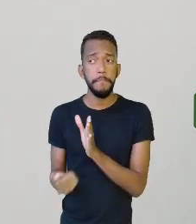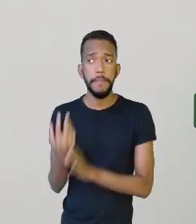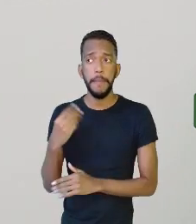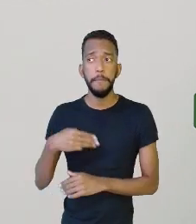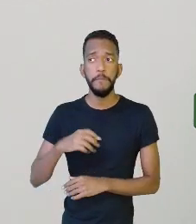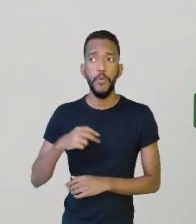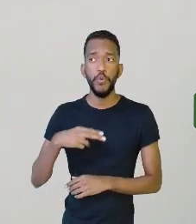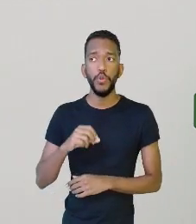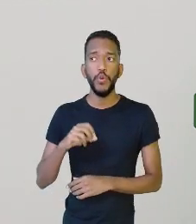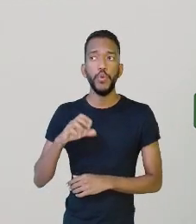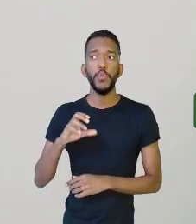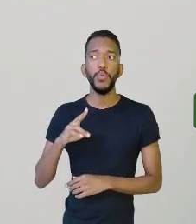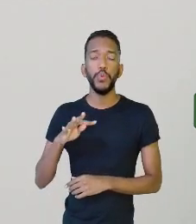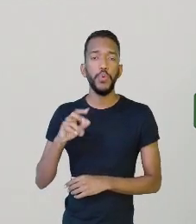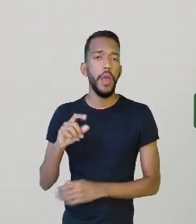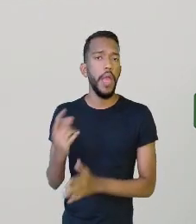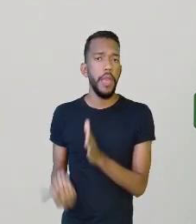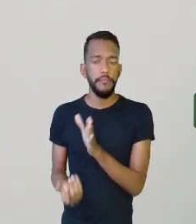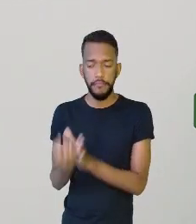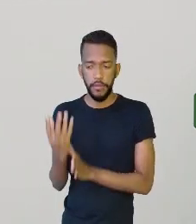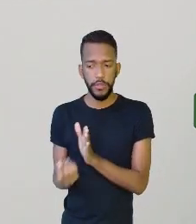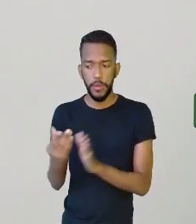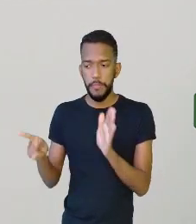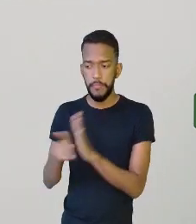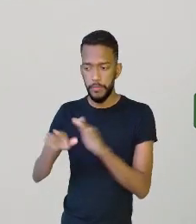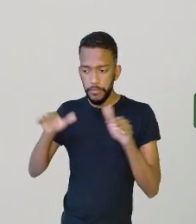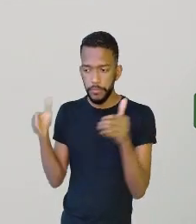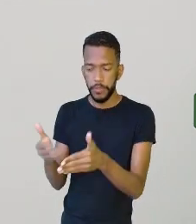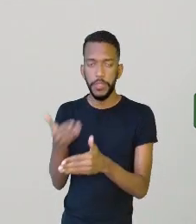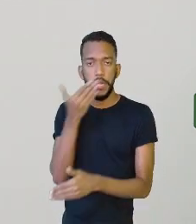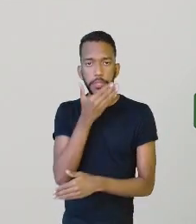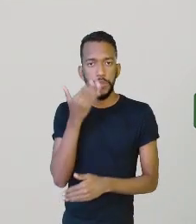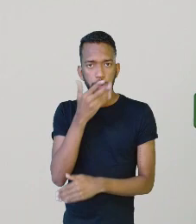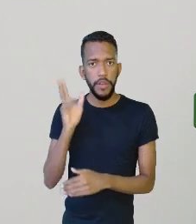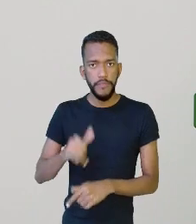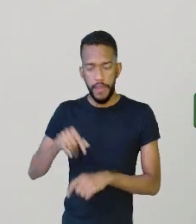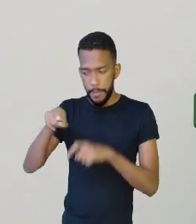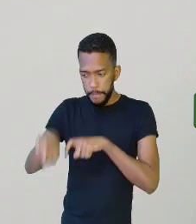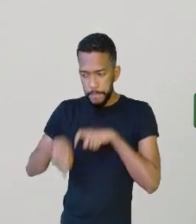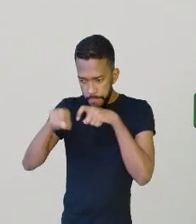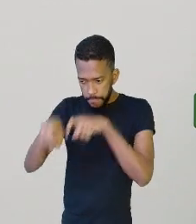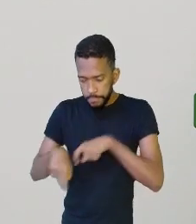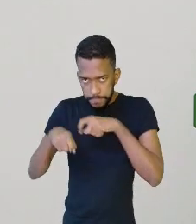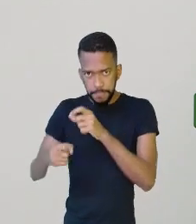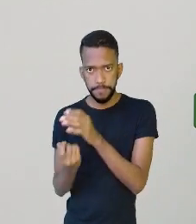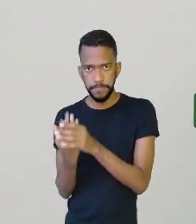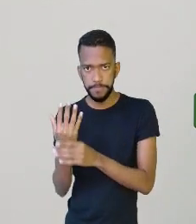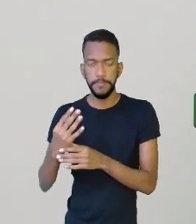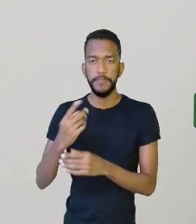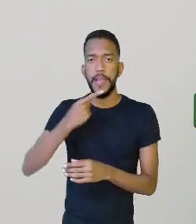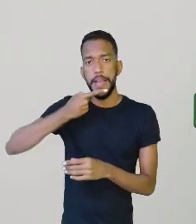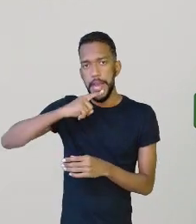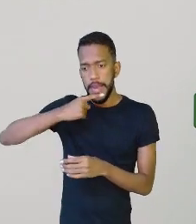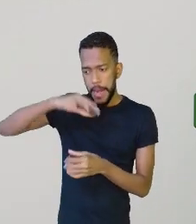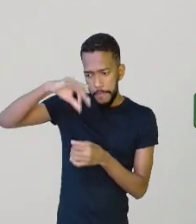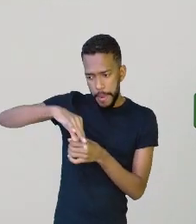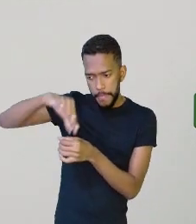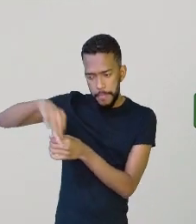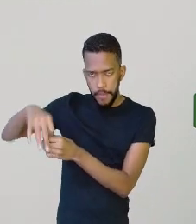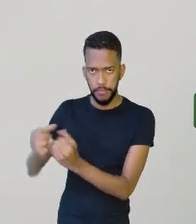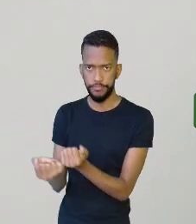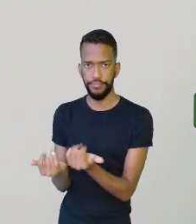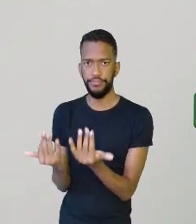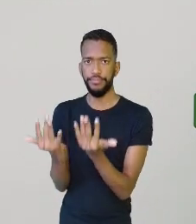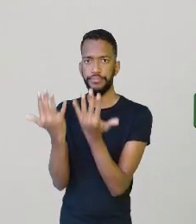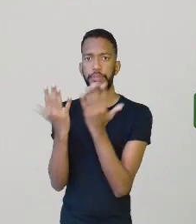Então vai ser a produção específica do açúcar, vai se plantar a cana-de-açúcar. Essa